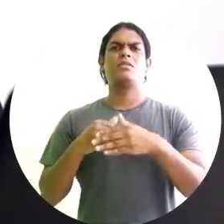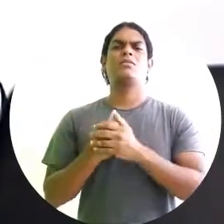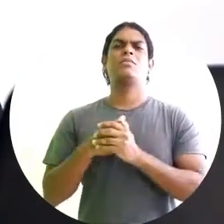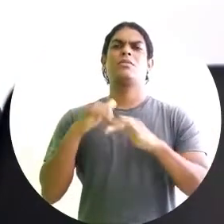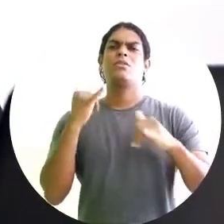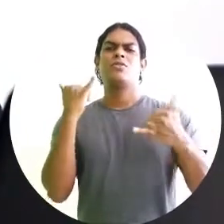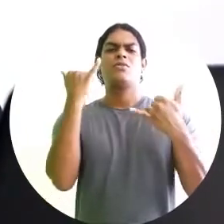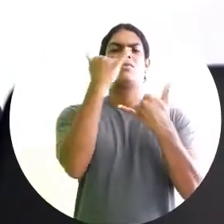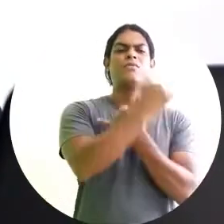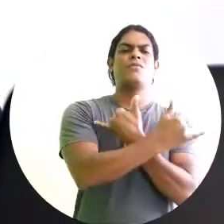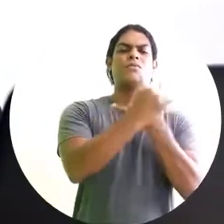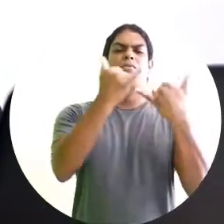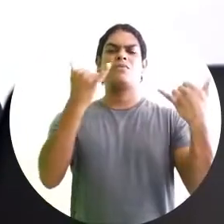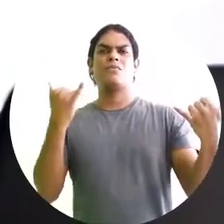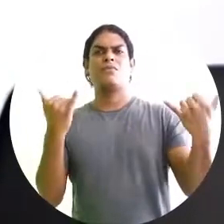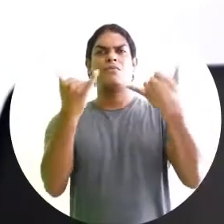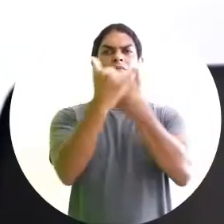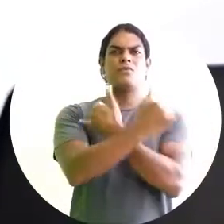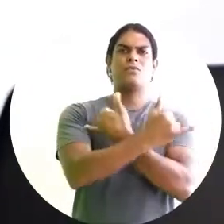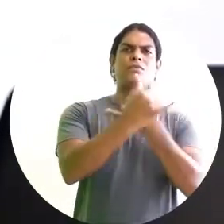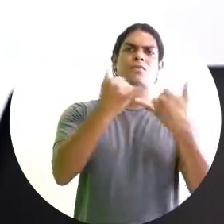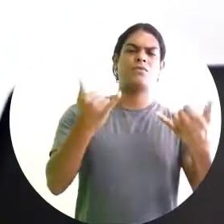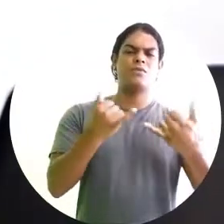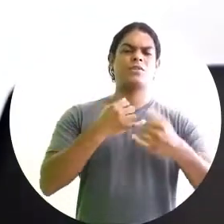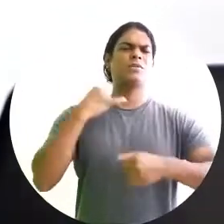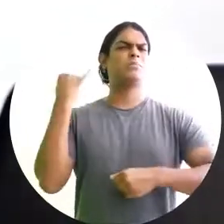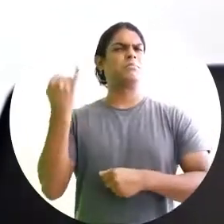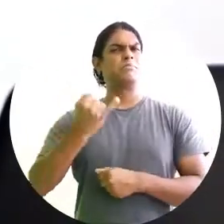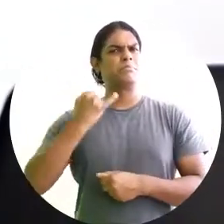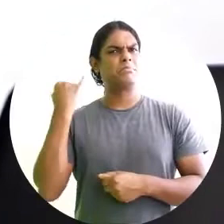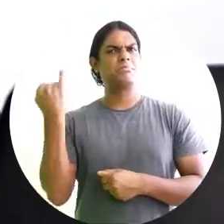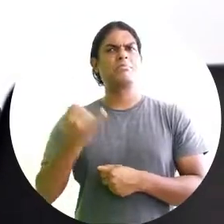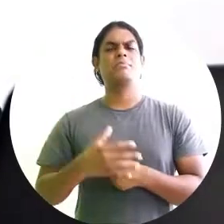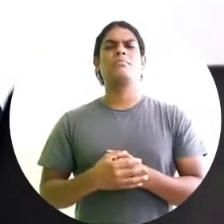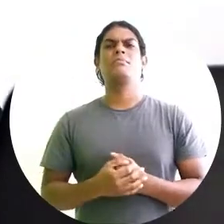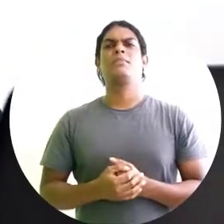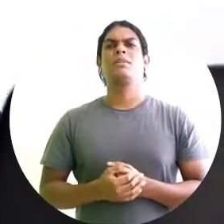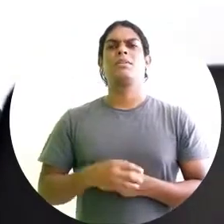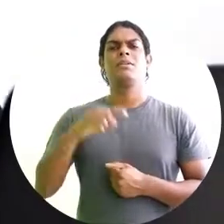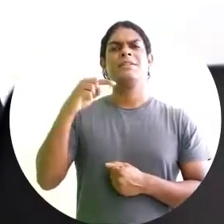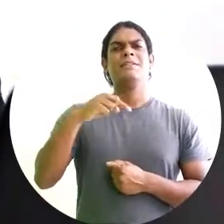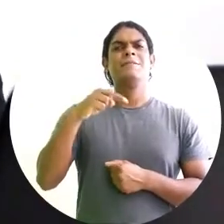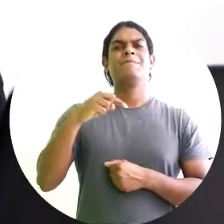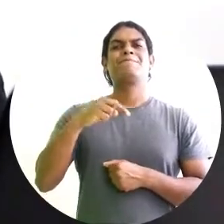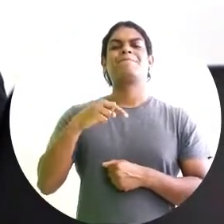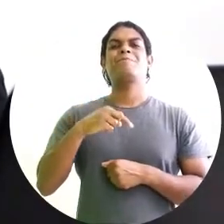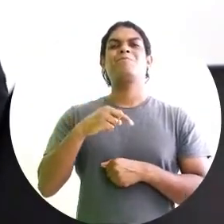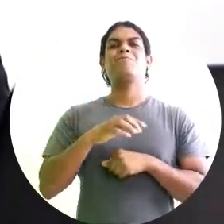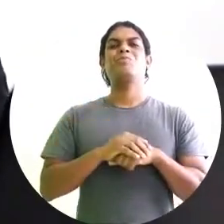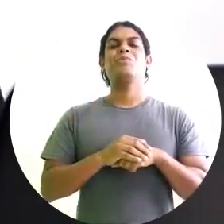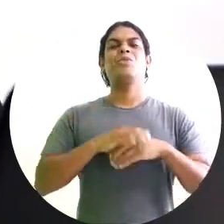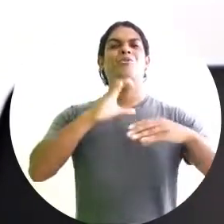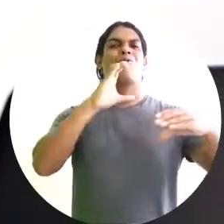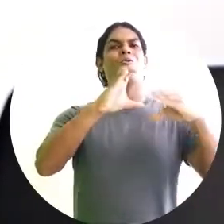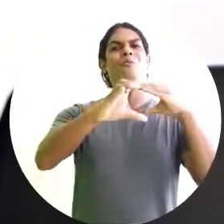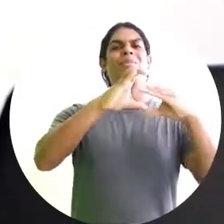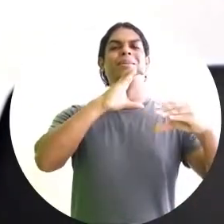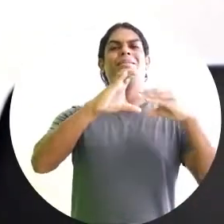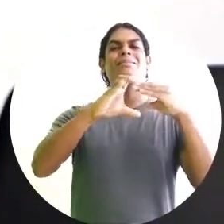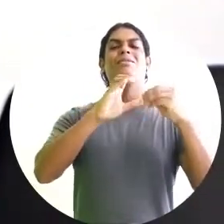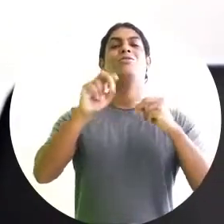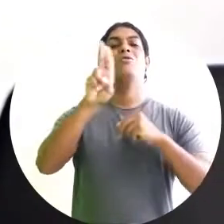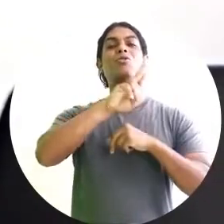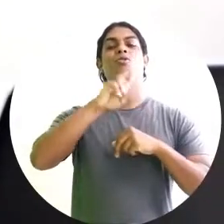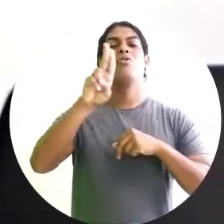si, trocando informações. Ora, isso foi crucial. Esse intercâmbio de fatores trouxe o que